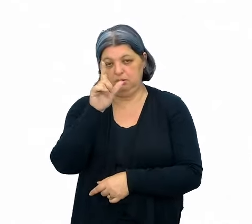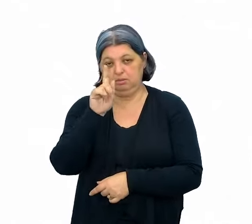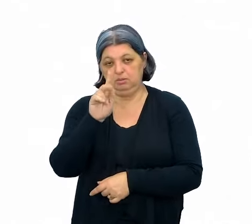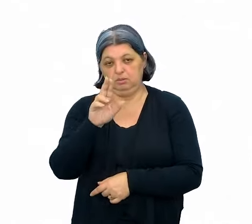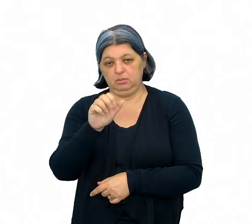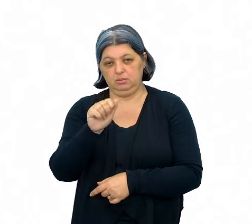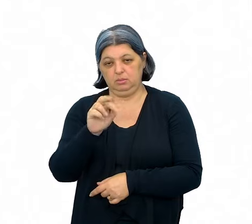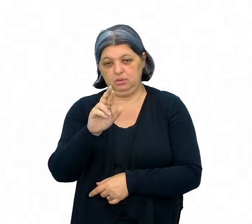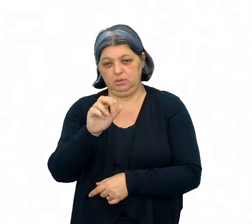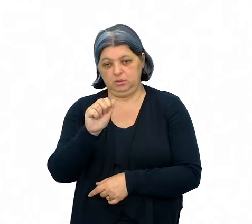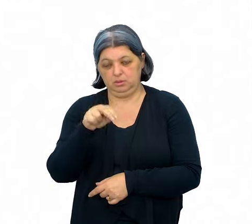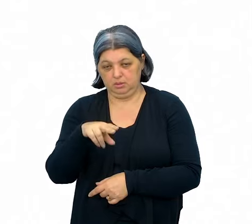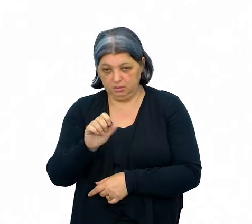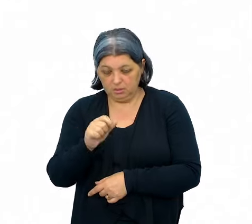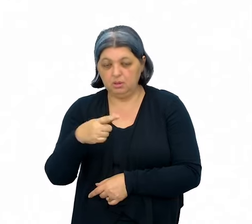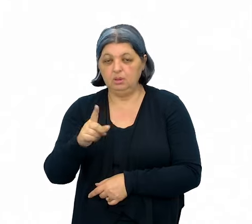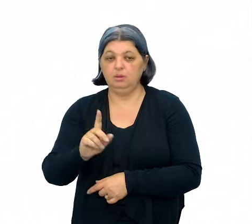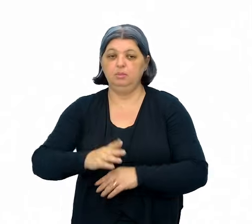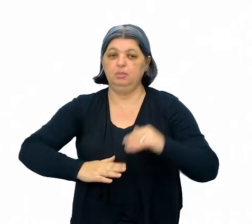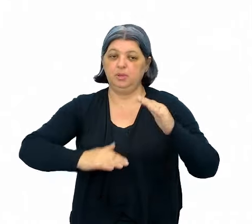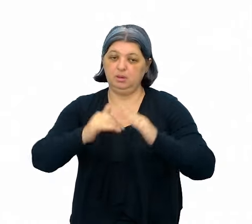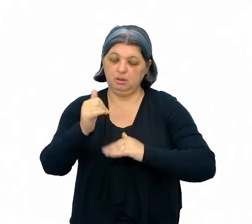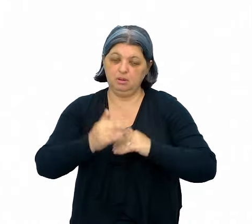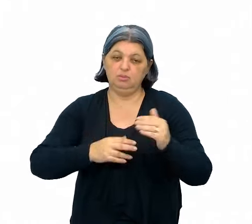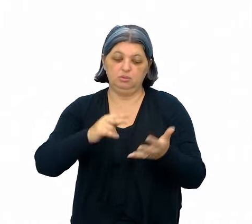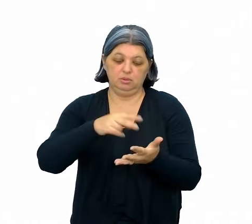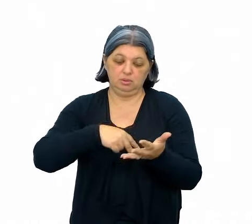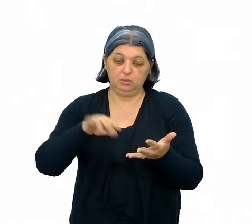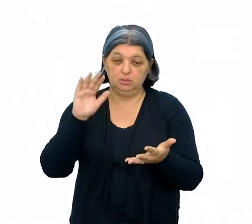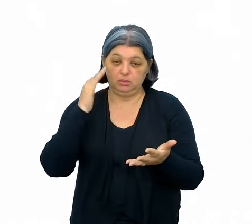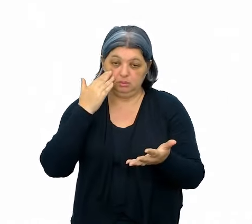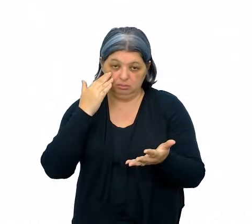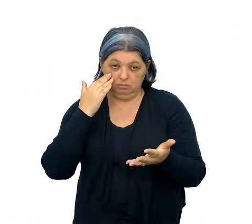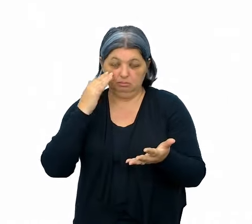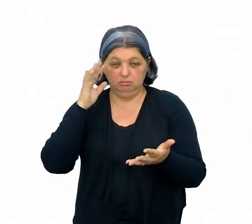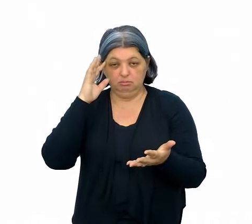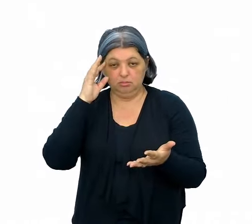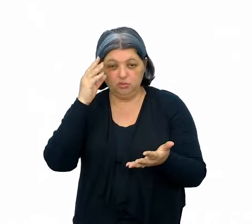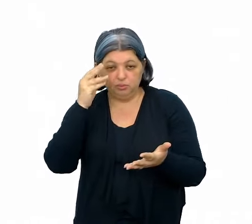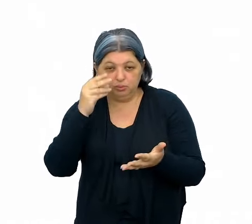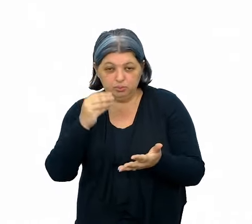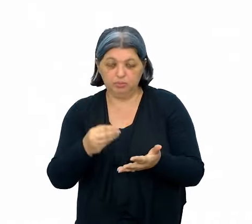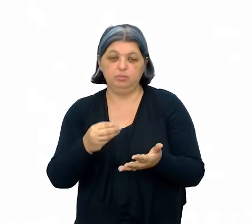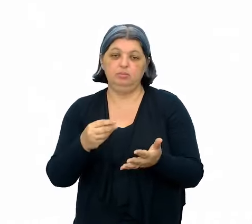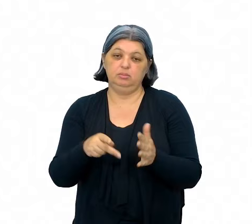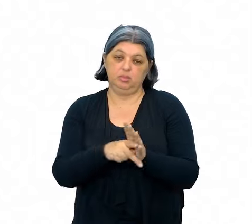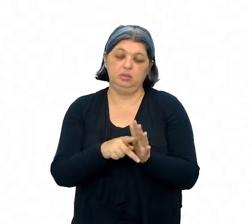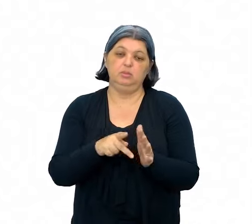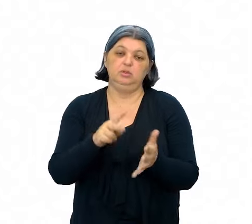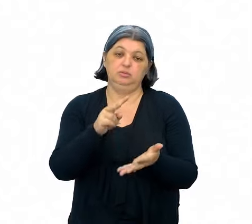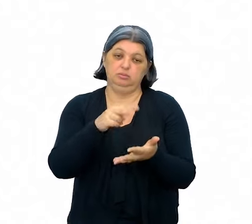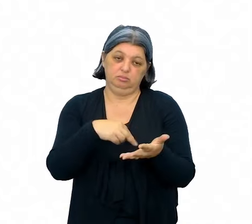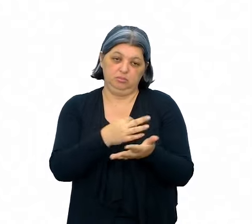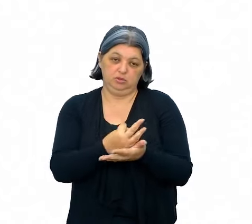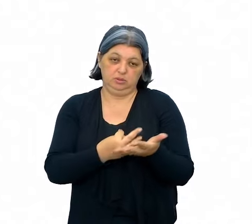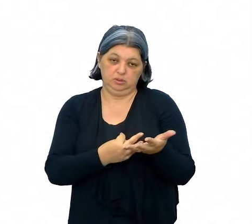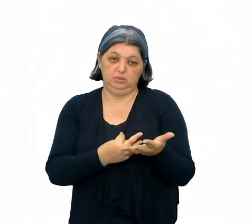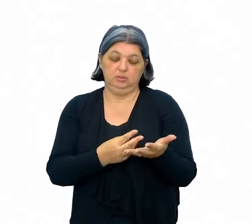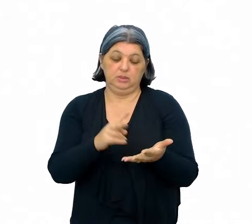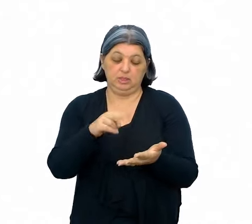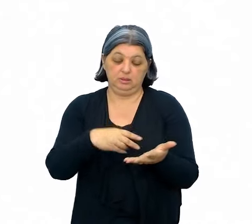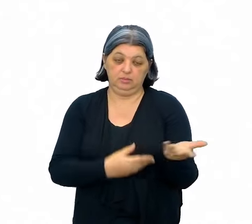podemos ver, é a prática de leitura e compreensão do texto que está presente nesta aula. A leitura